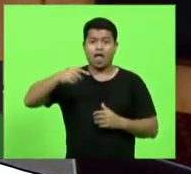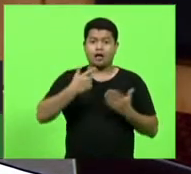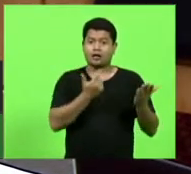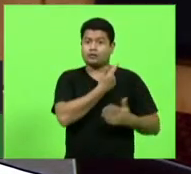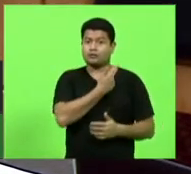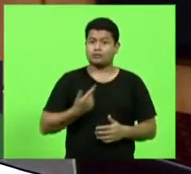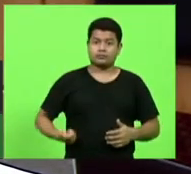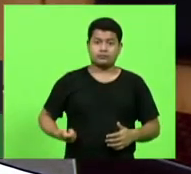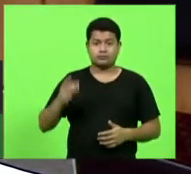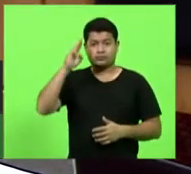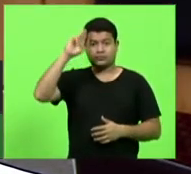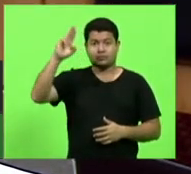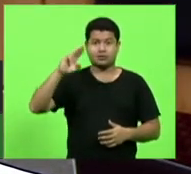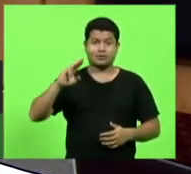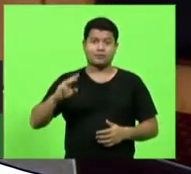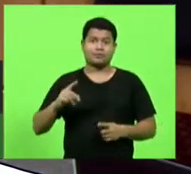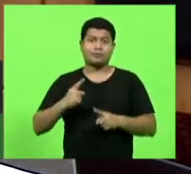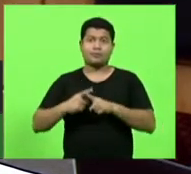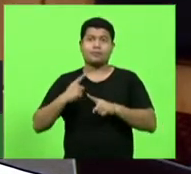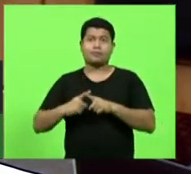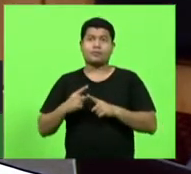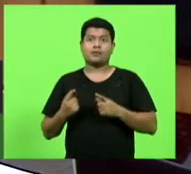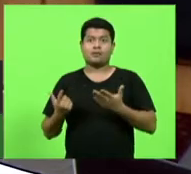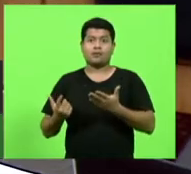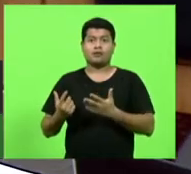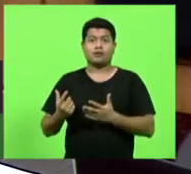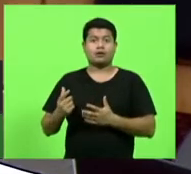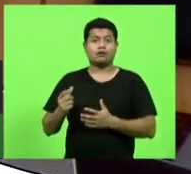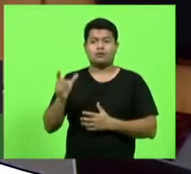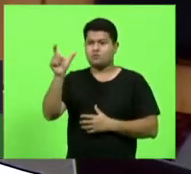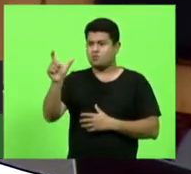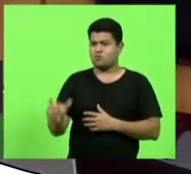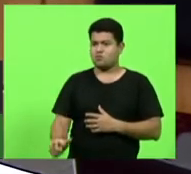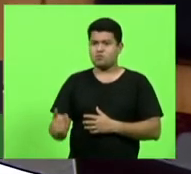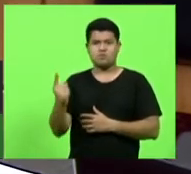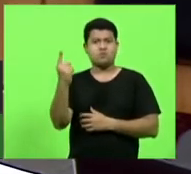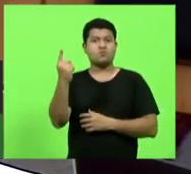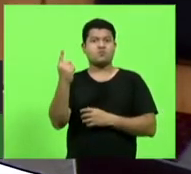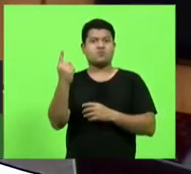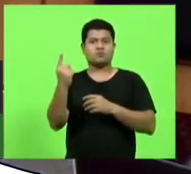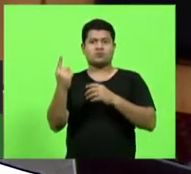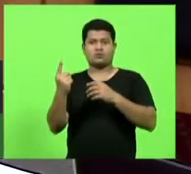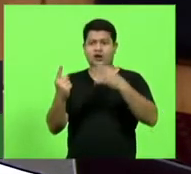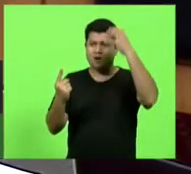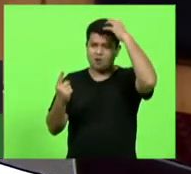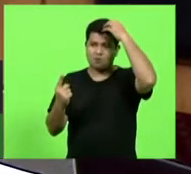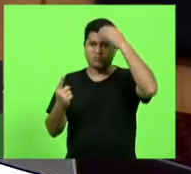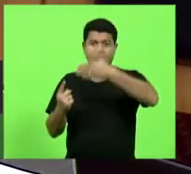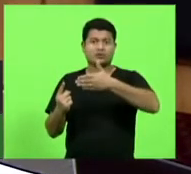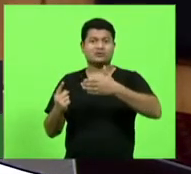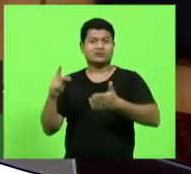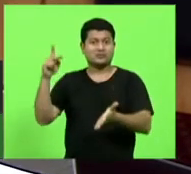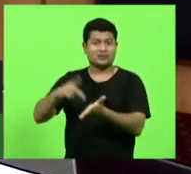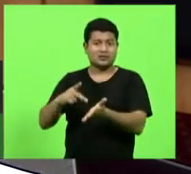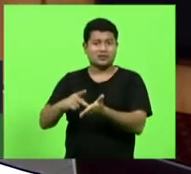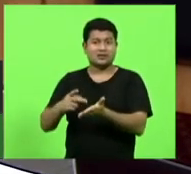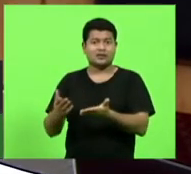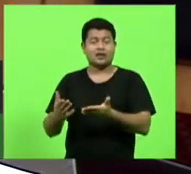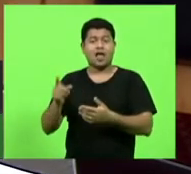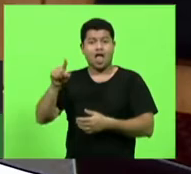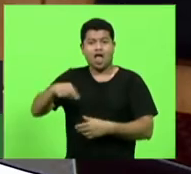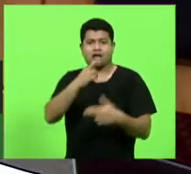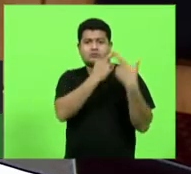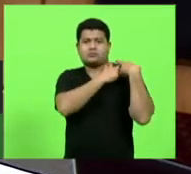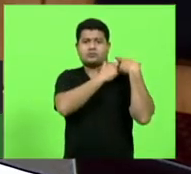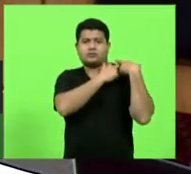culpado foi... Não teve uma pessoa ainda que seja responsável